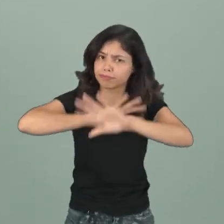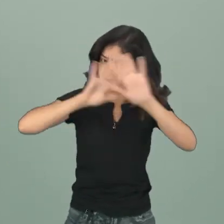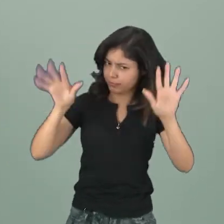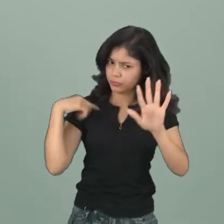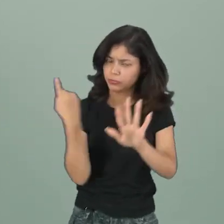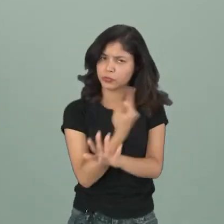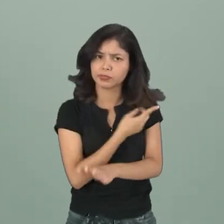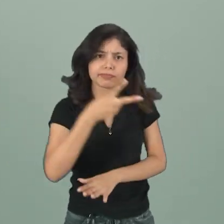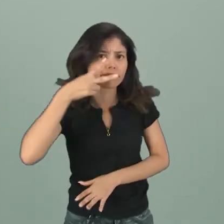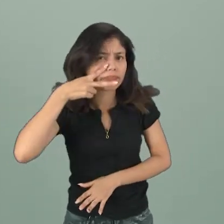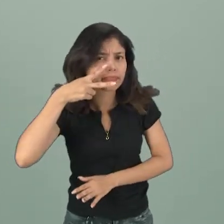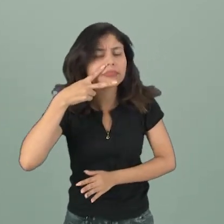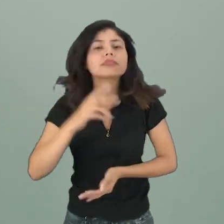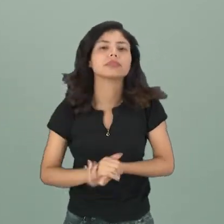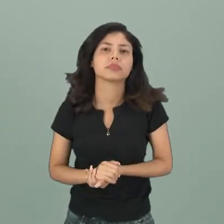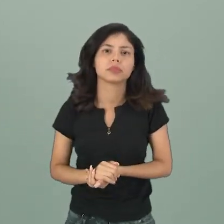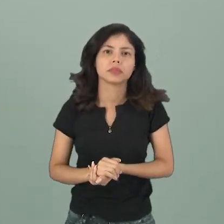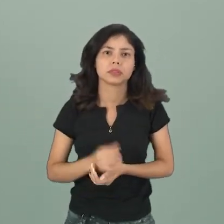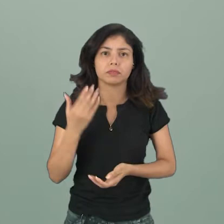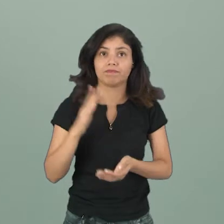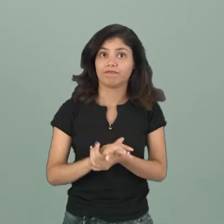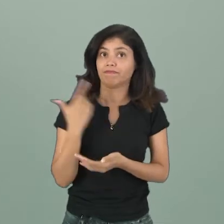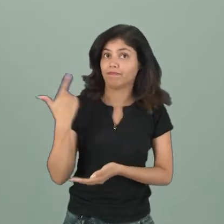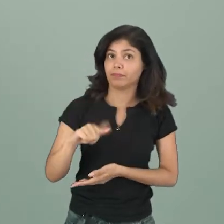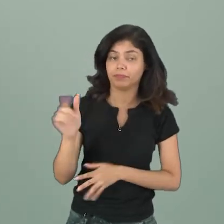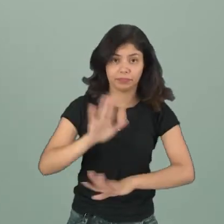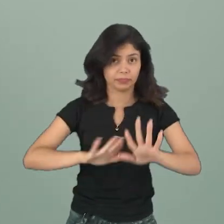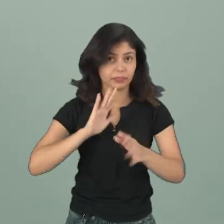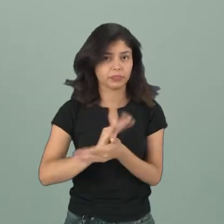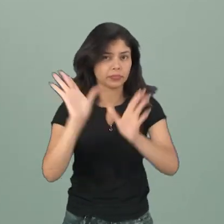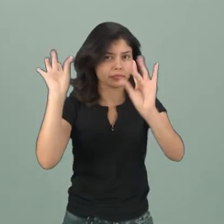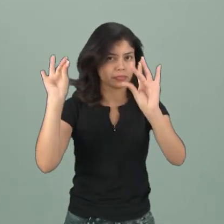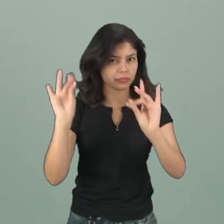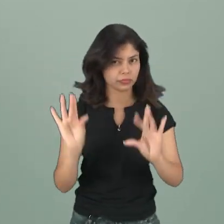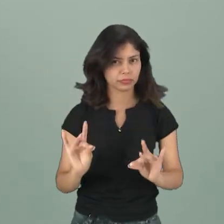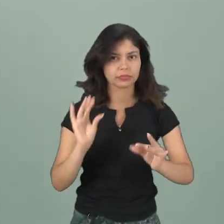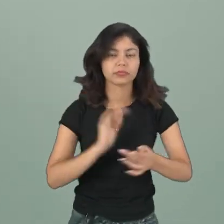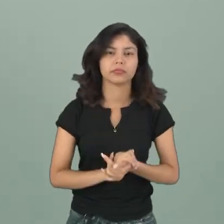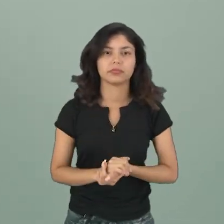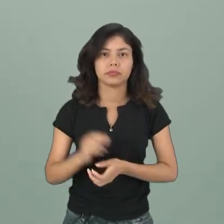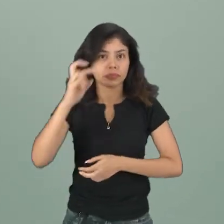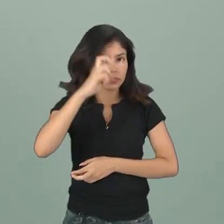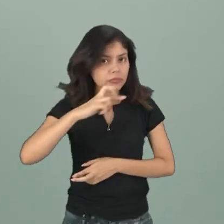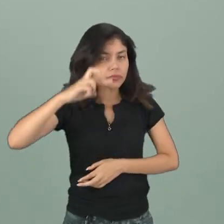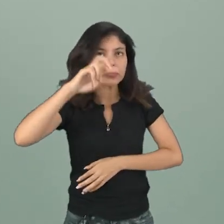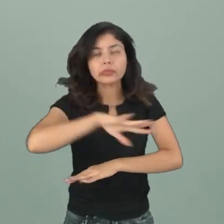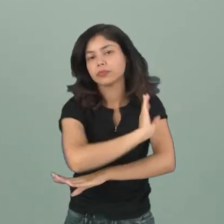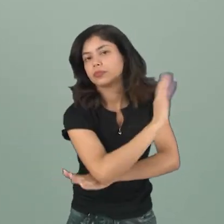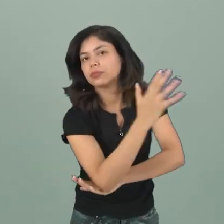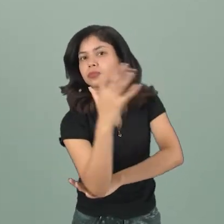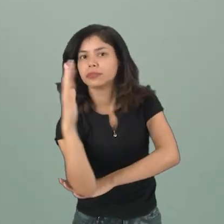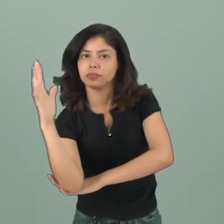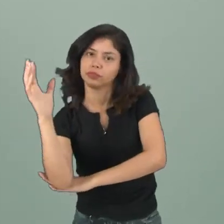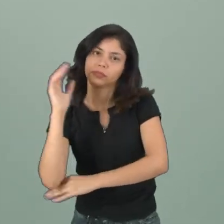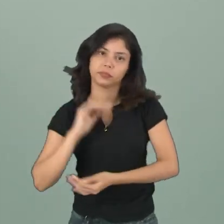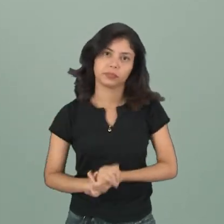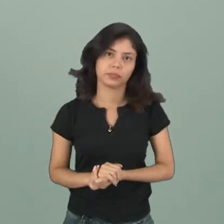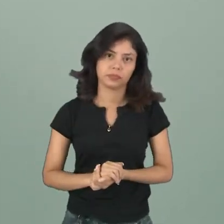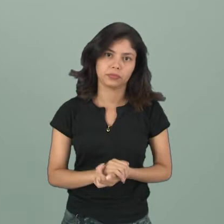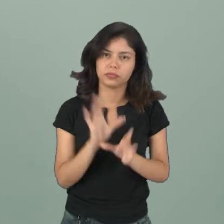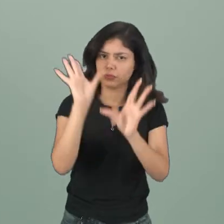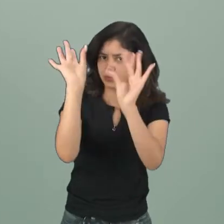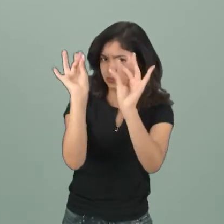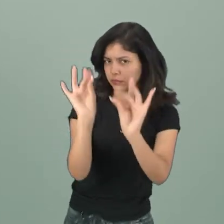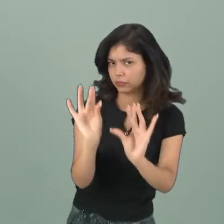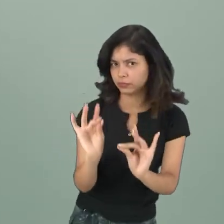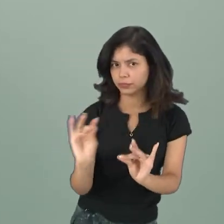nosso olhar muitas vezes é descuidado para os detalhes. Por isso, muitas das vezes, observar uma paisagem nos seus